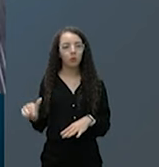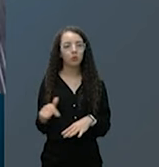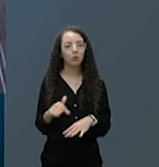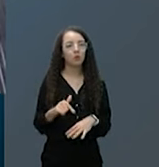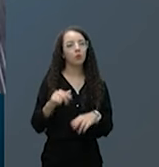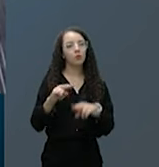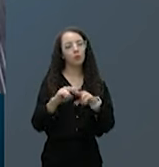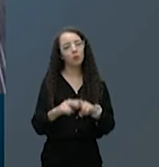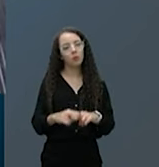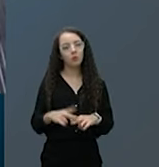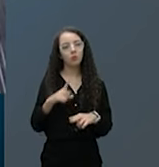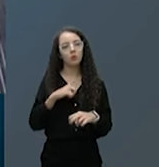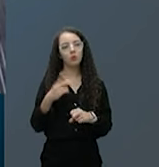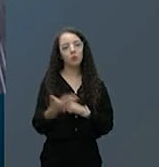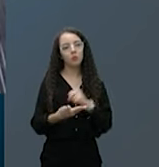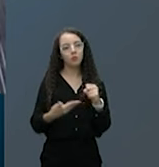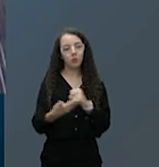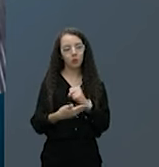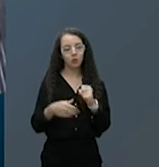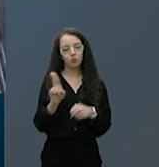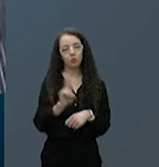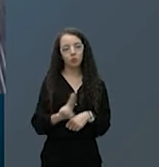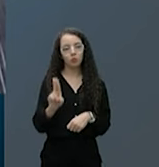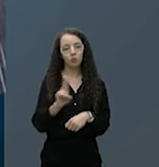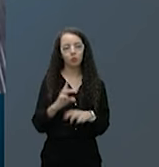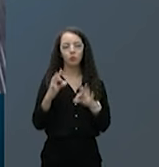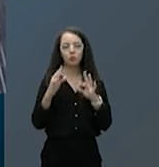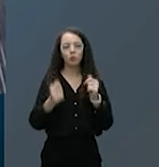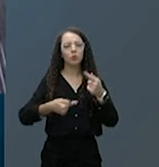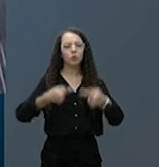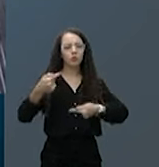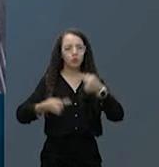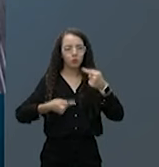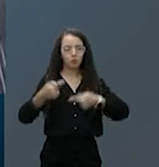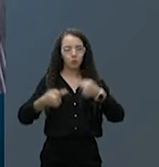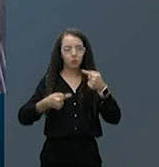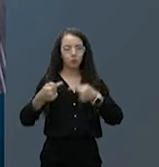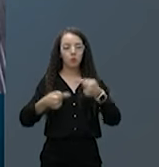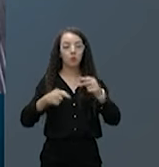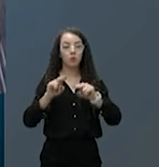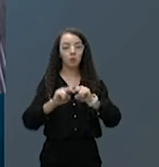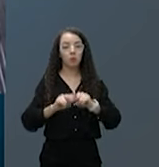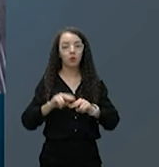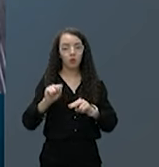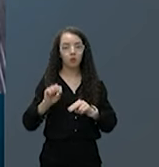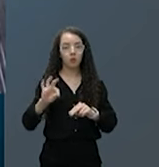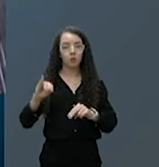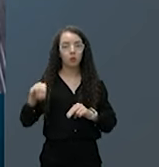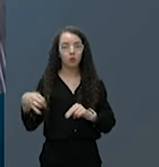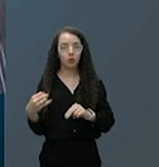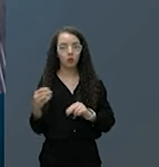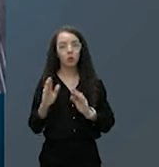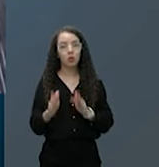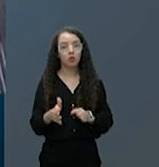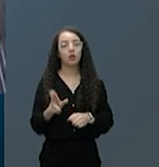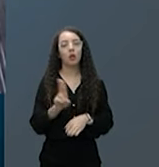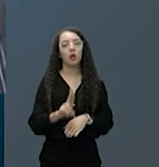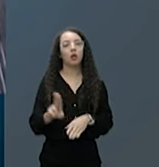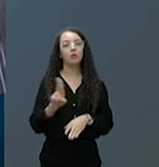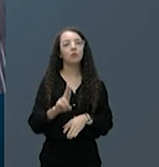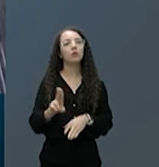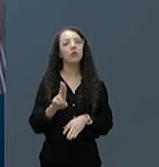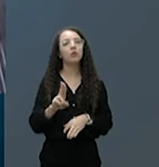base toda a discussão jurisdicional prestada pelo STJ, já na fase de exame de admissibilidade do